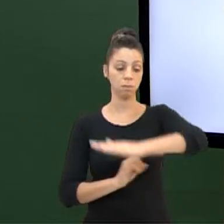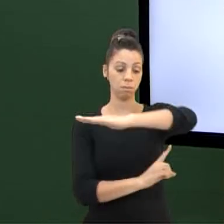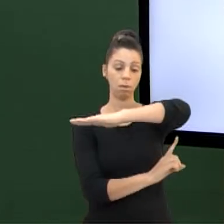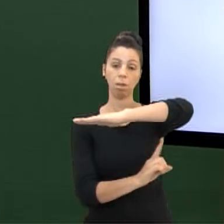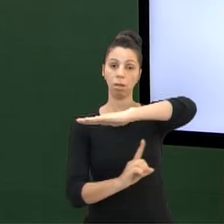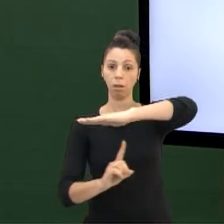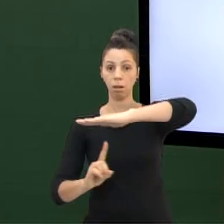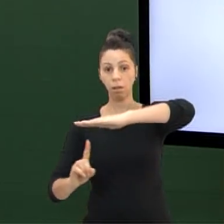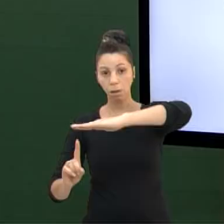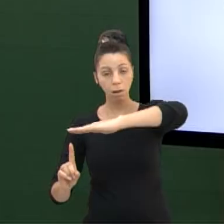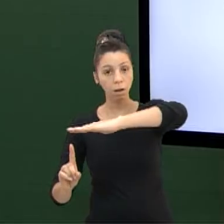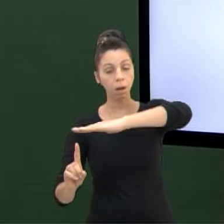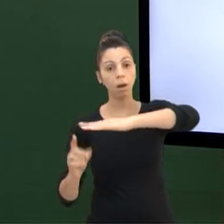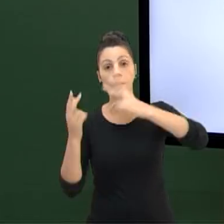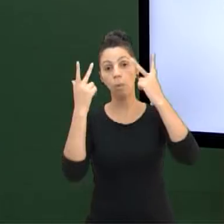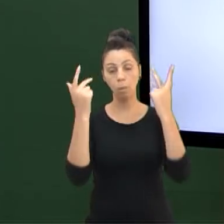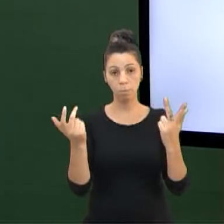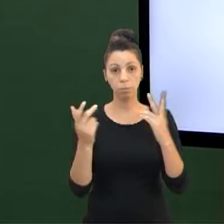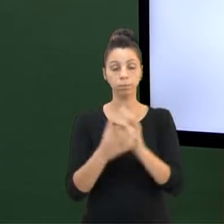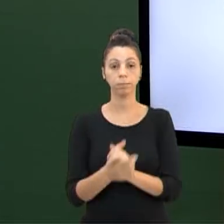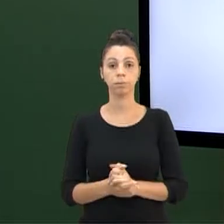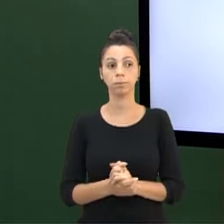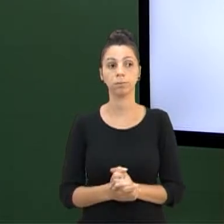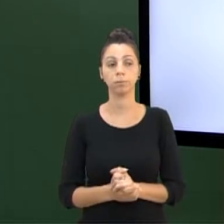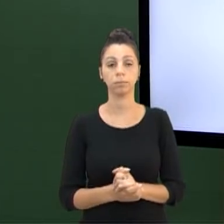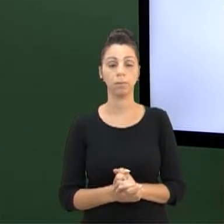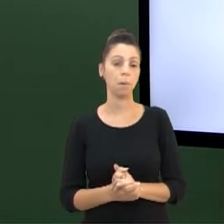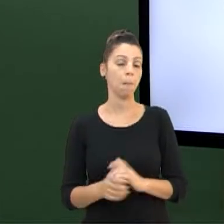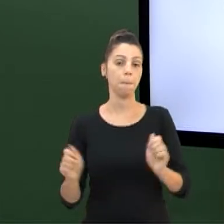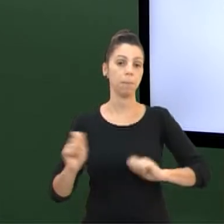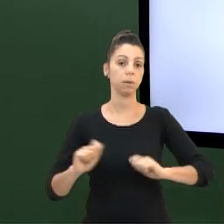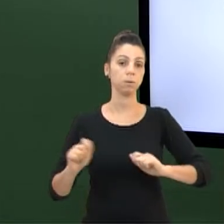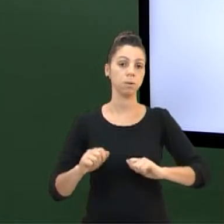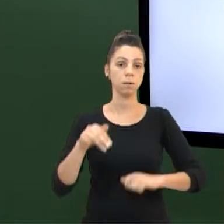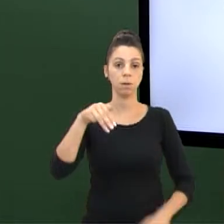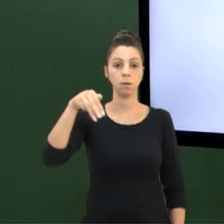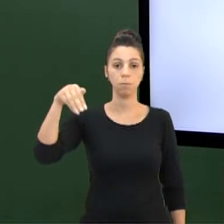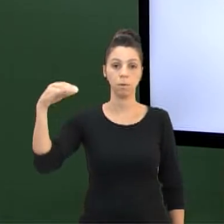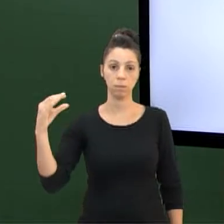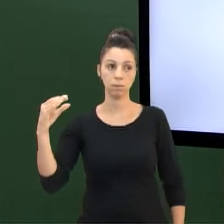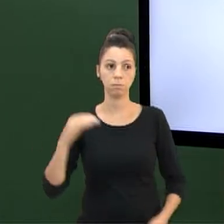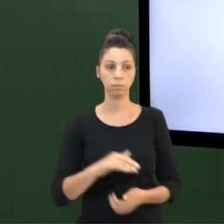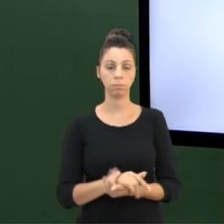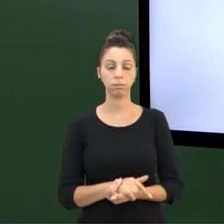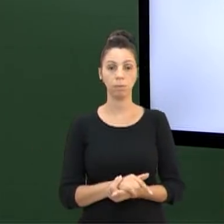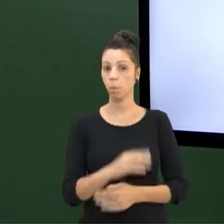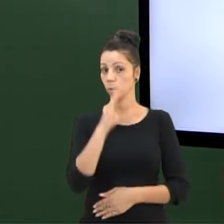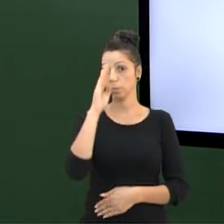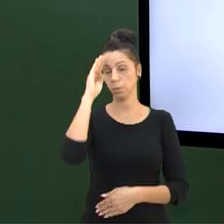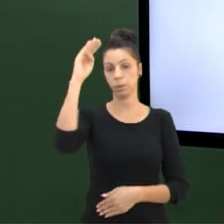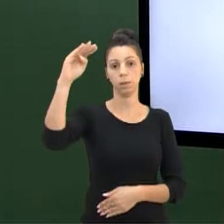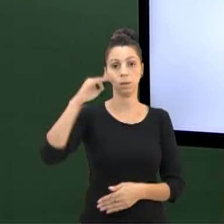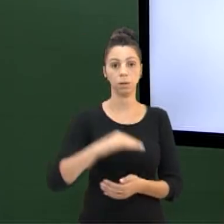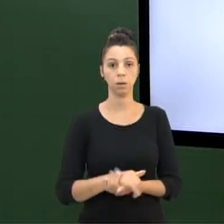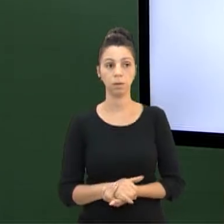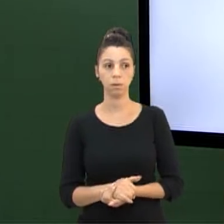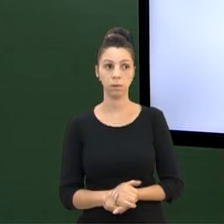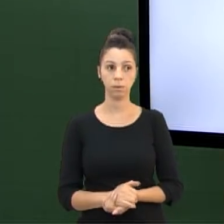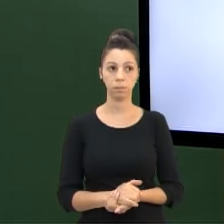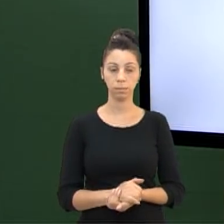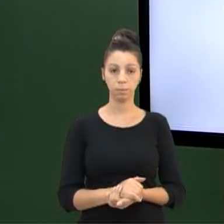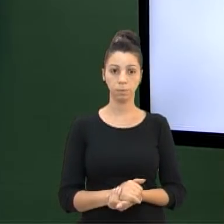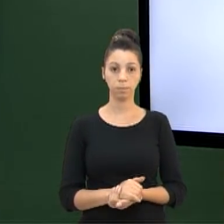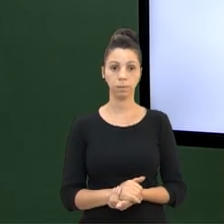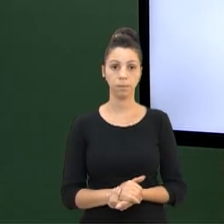o MMC, tá? Não há necessidade. Desta forma, nós vamos colocar direto, ó. Denominador comum